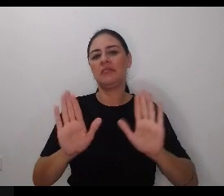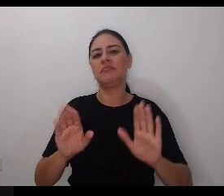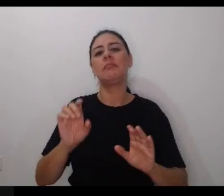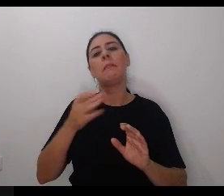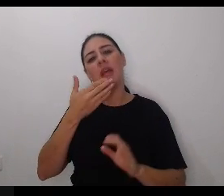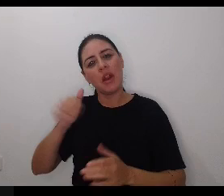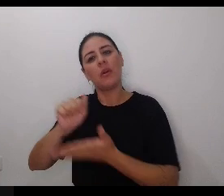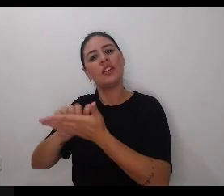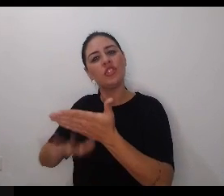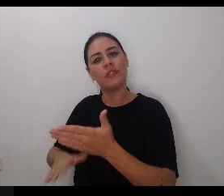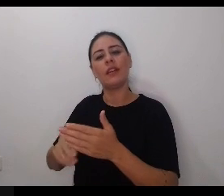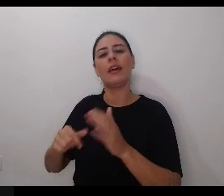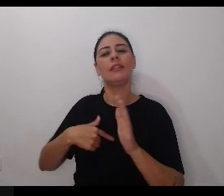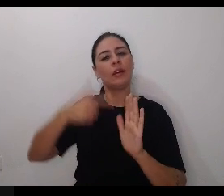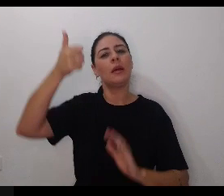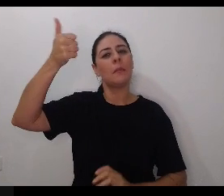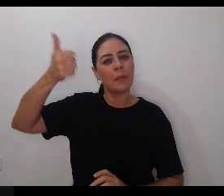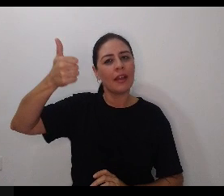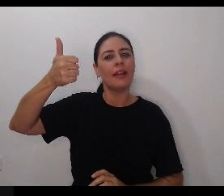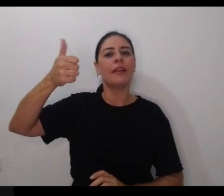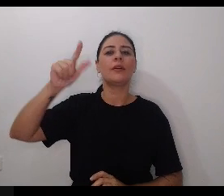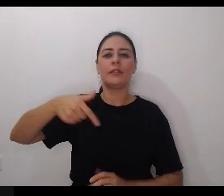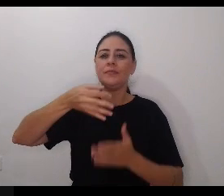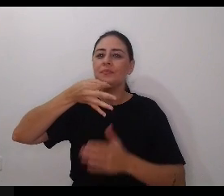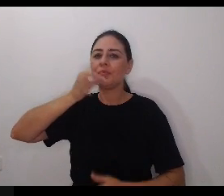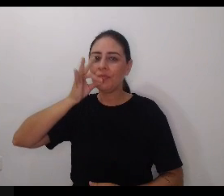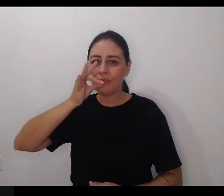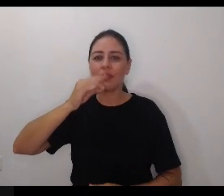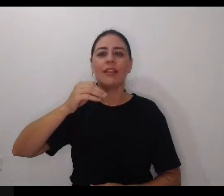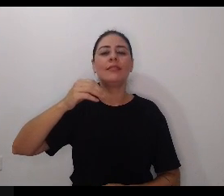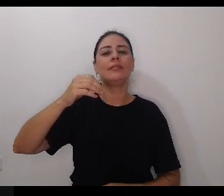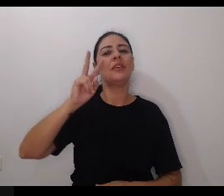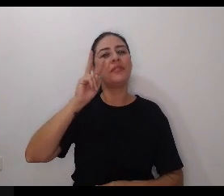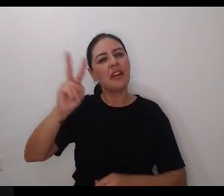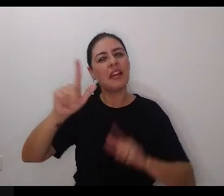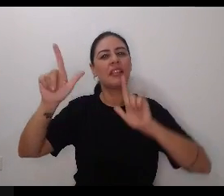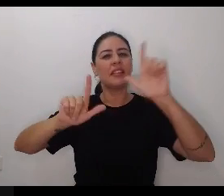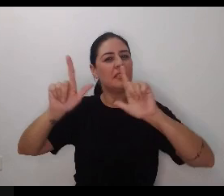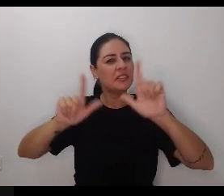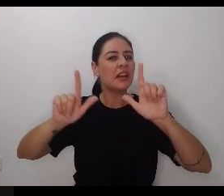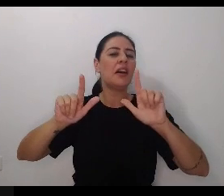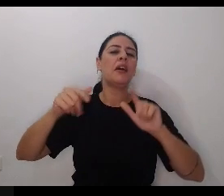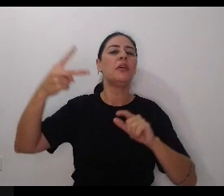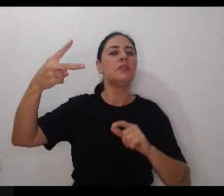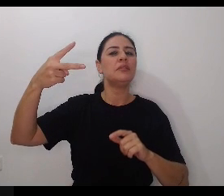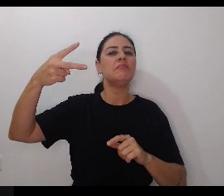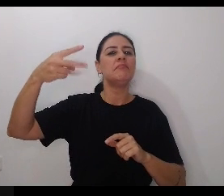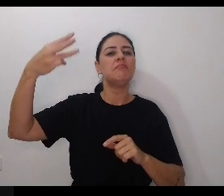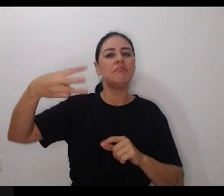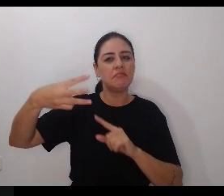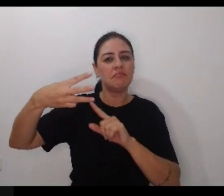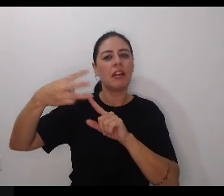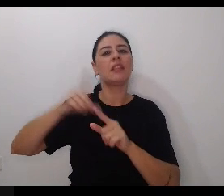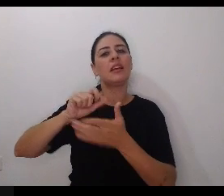não acompanham tanto o relógio e funcionam melhor com uma sequência de atividades, né? Então, primeiro toma o